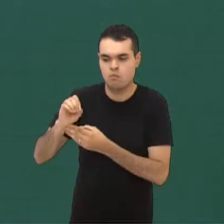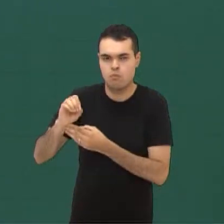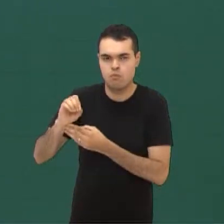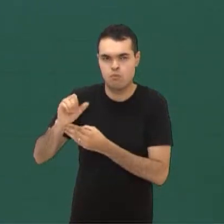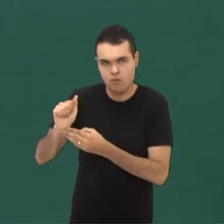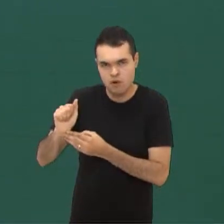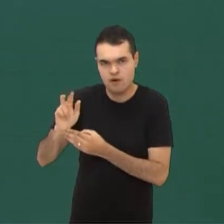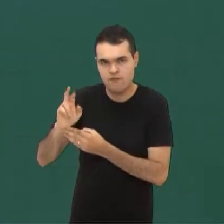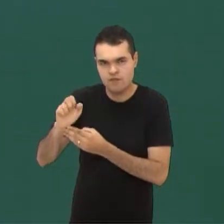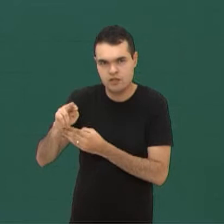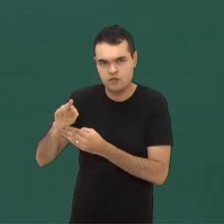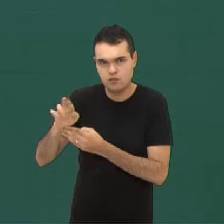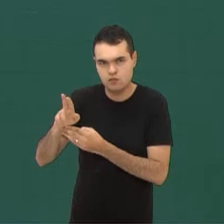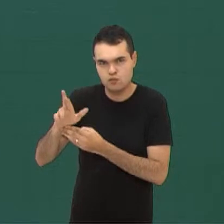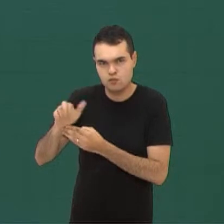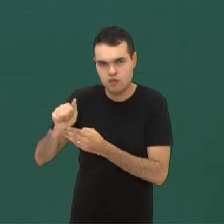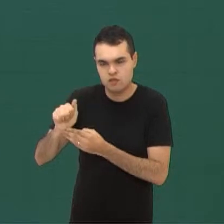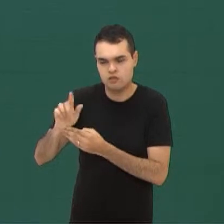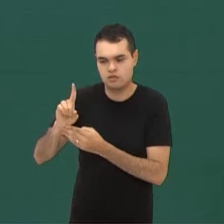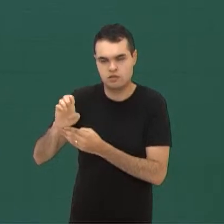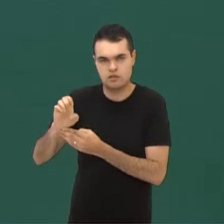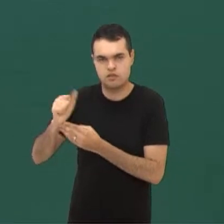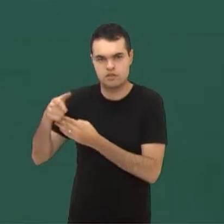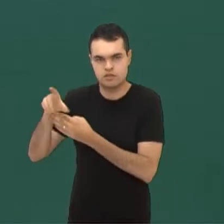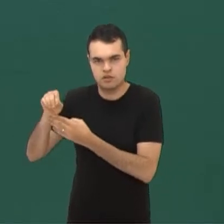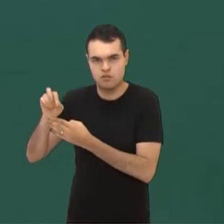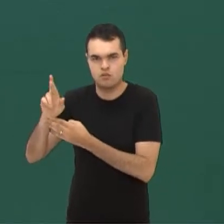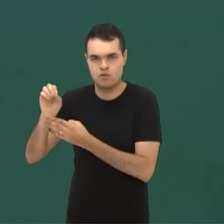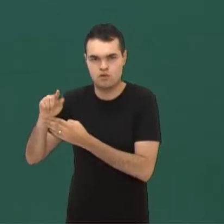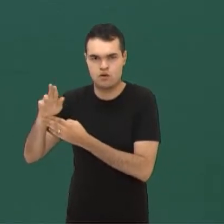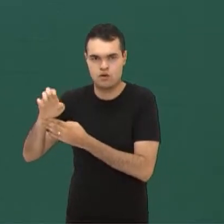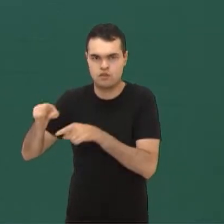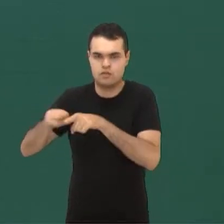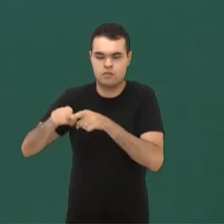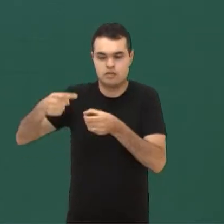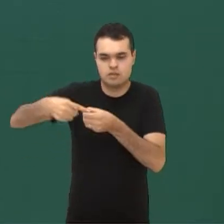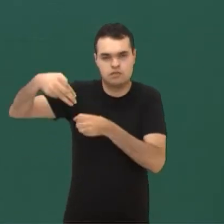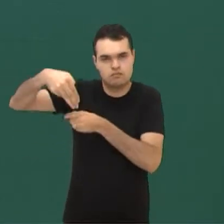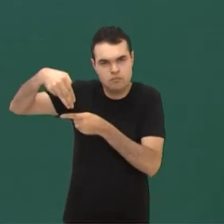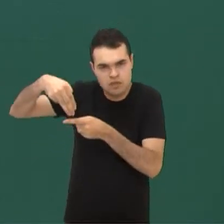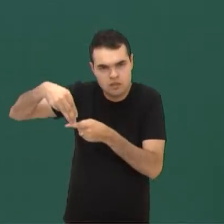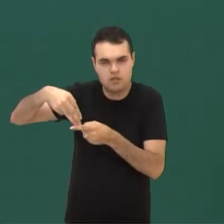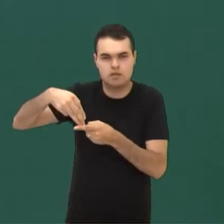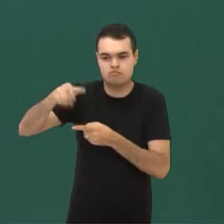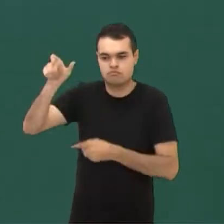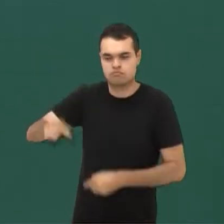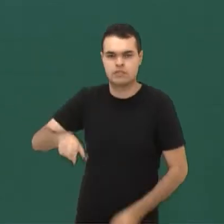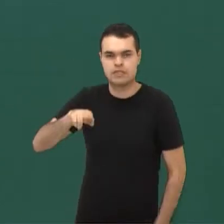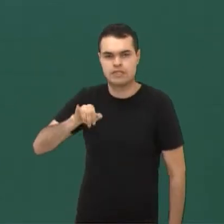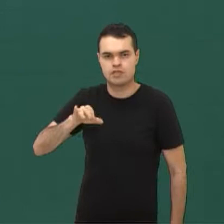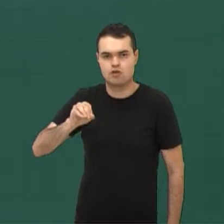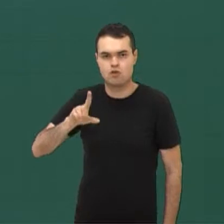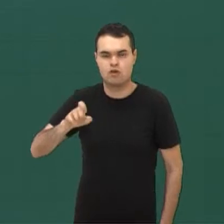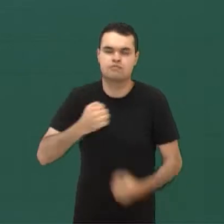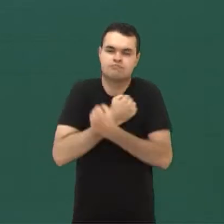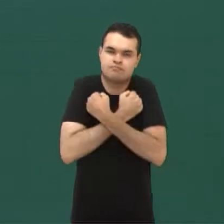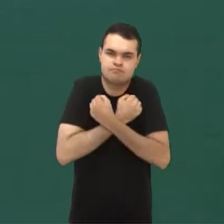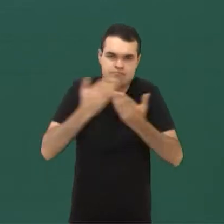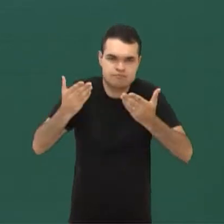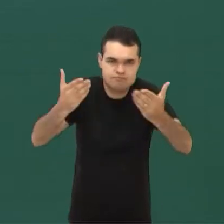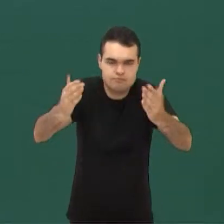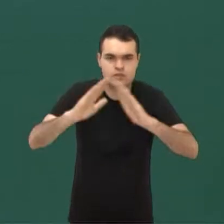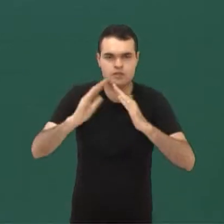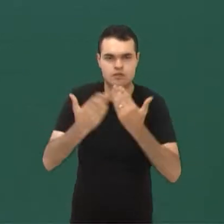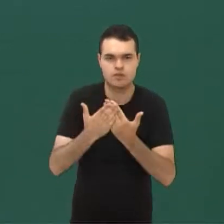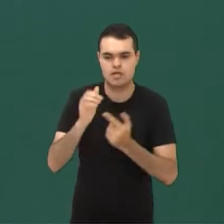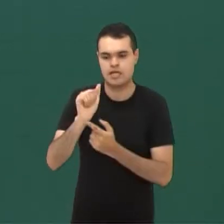Um abraço aí pessoal do colégio, aluno John de Maringá, Nicole, abraço aí pessoal de Maringá, Colégio